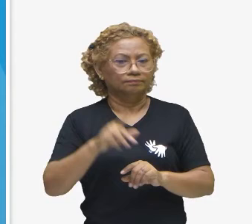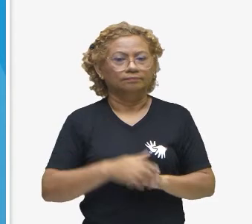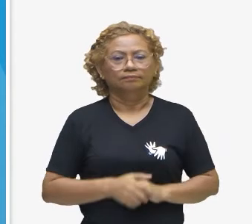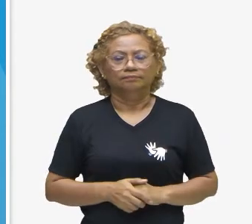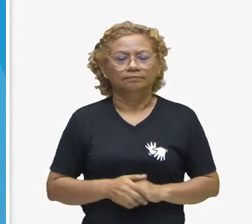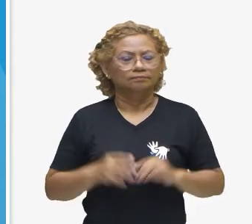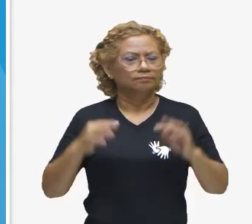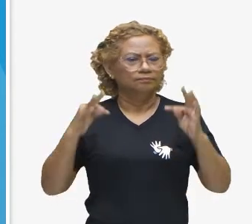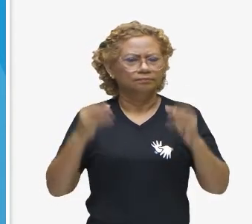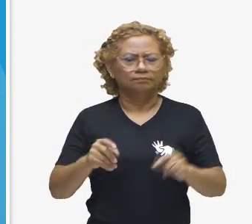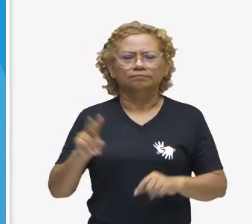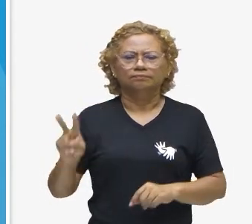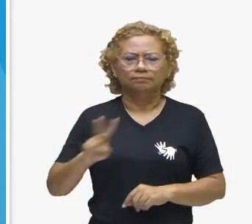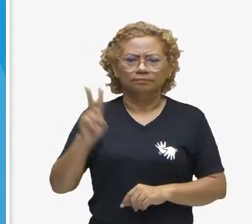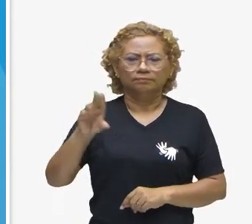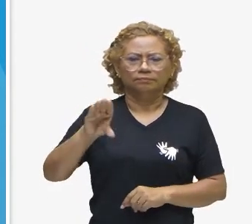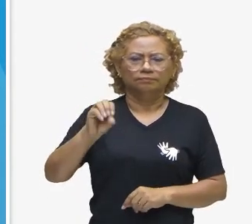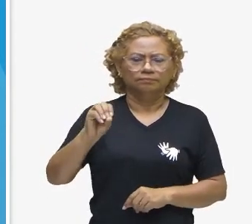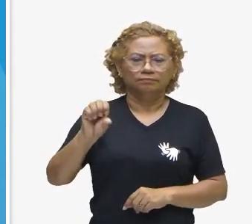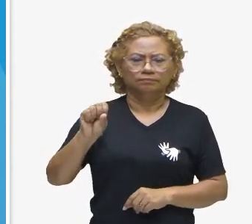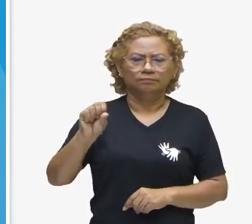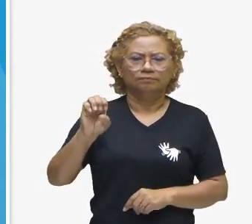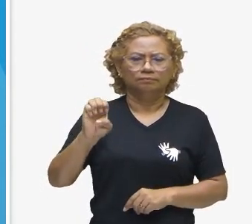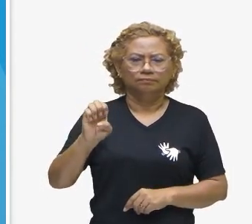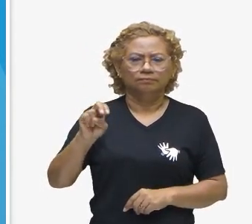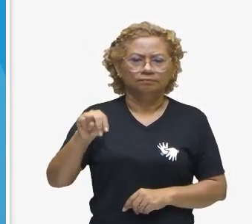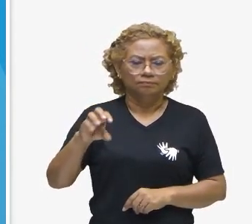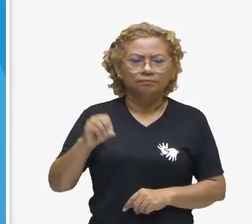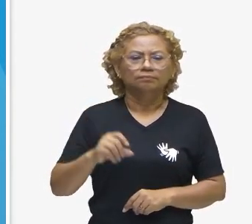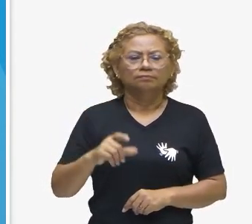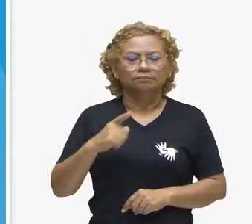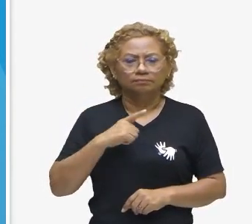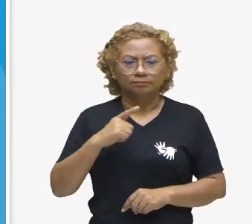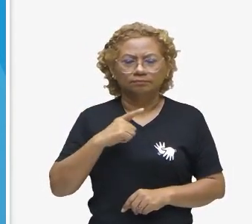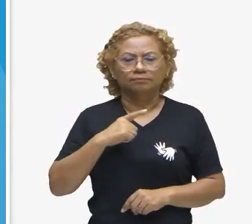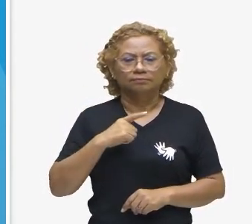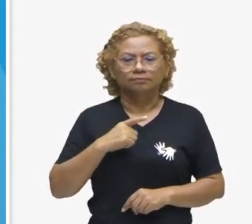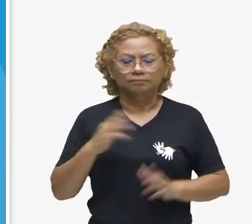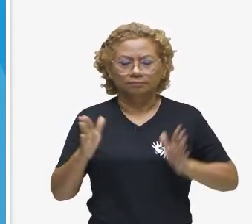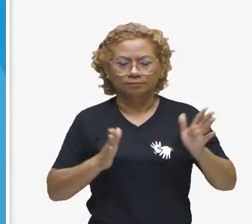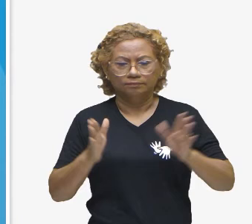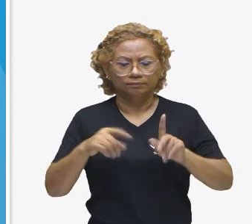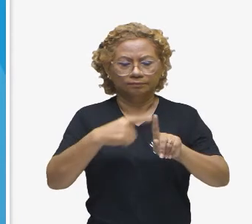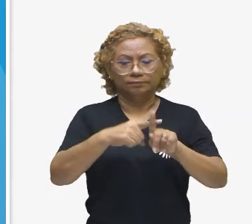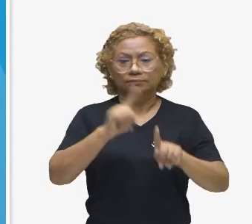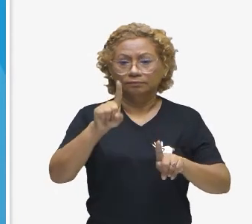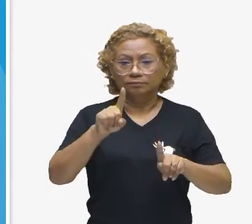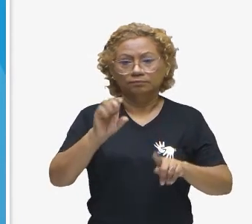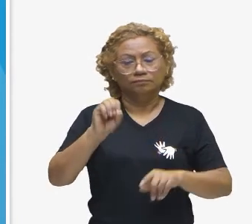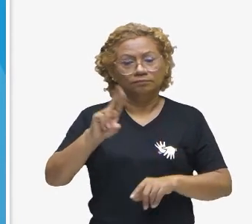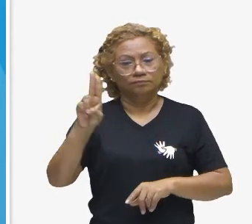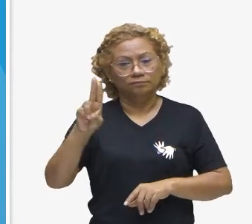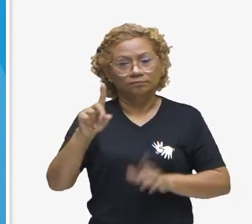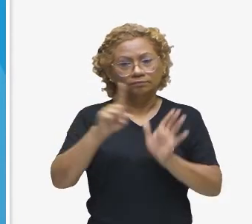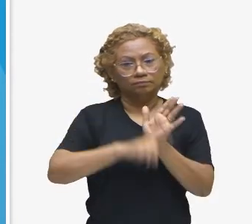todos os valores de cosseno, eles vão estar sempre entre menos 1 e 1.